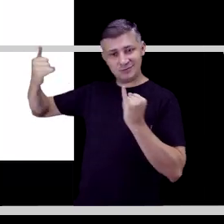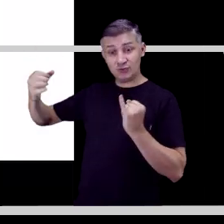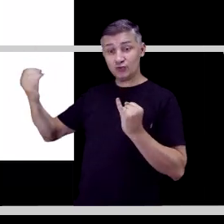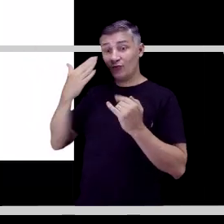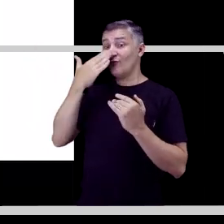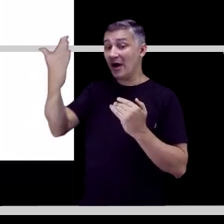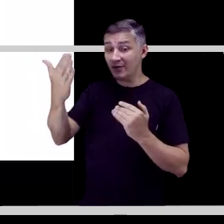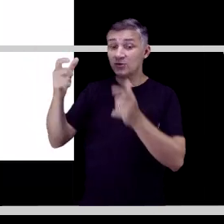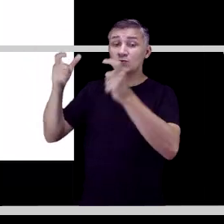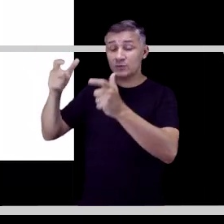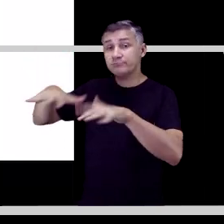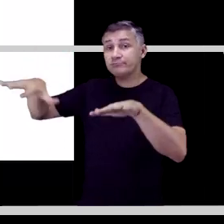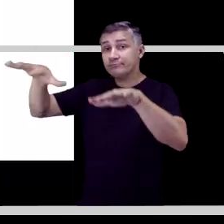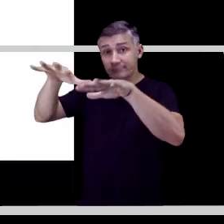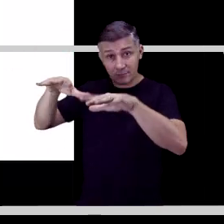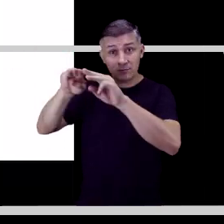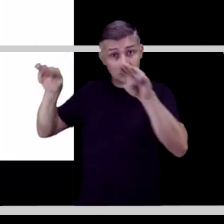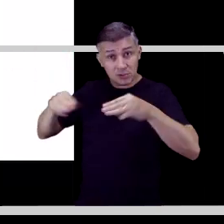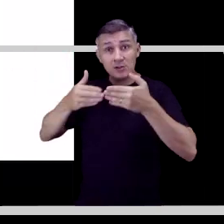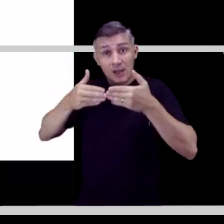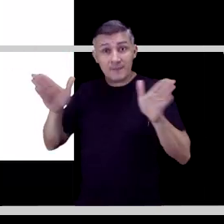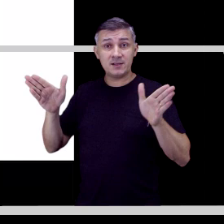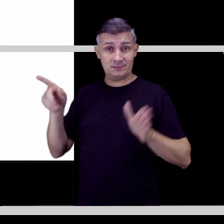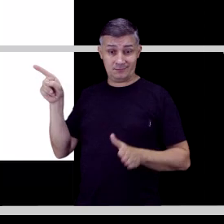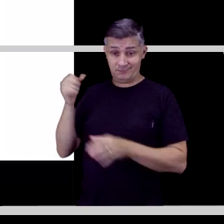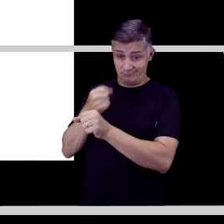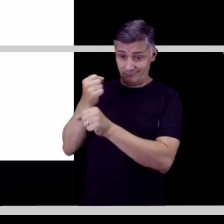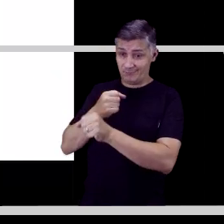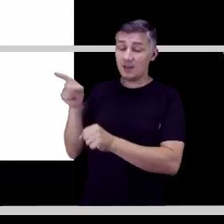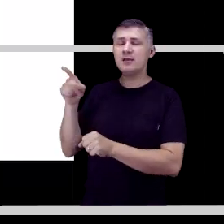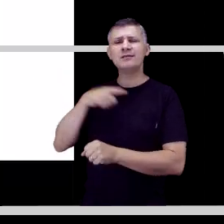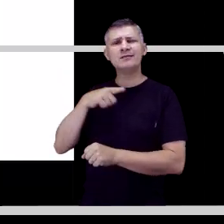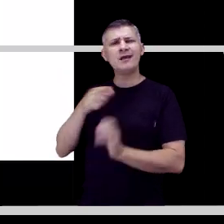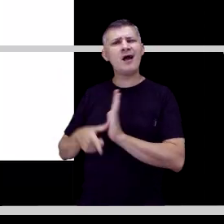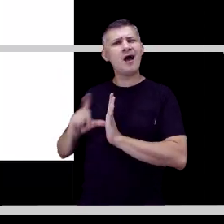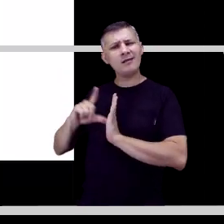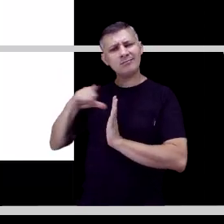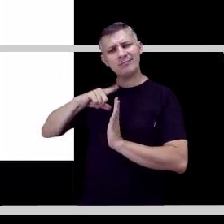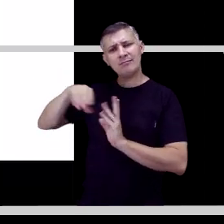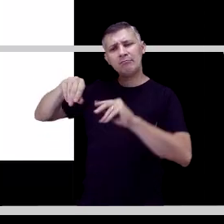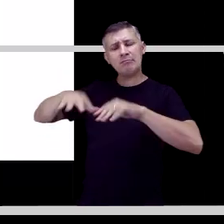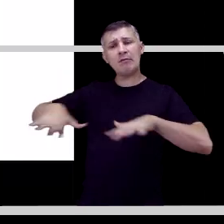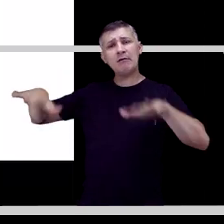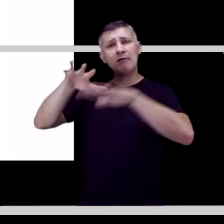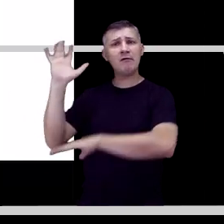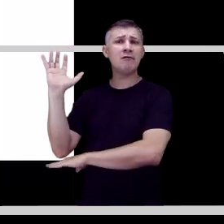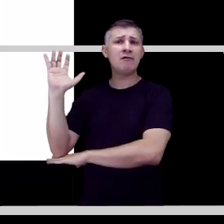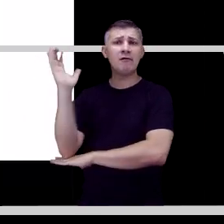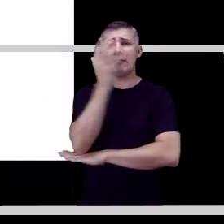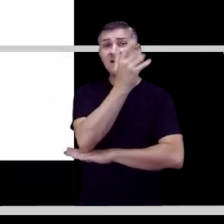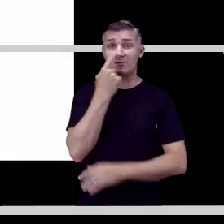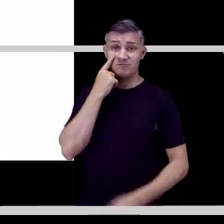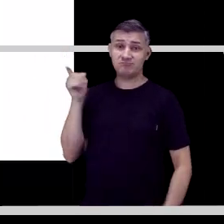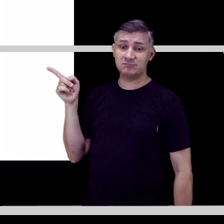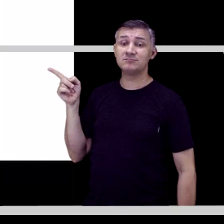de uma encosta, né, uma parte mais alta do Inhotim, uma nova frente nesse momento que o